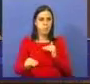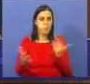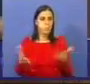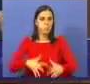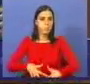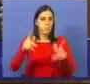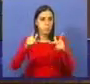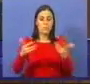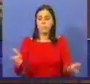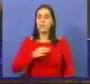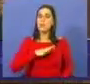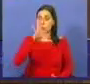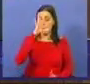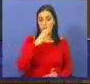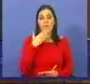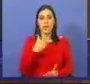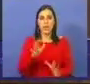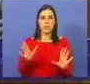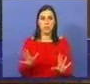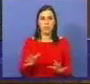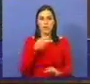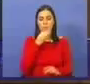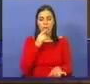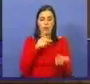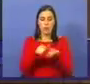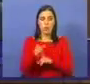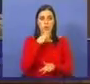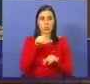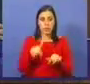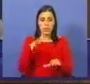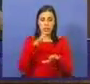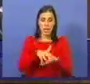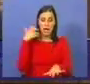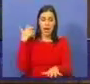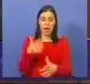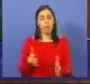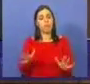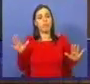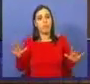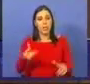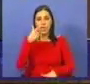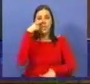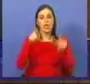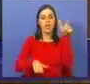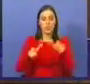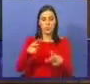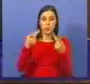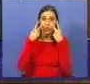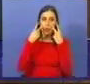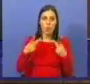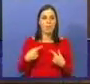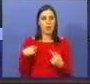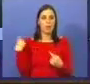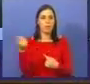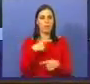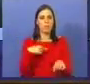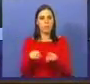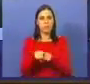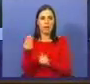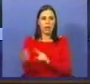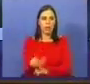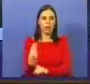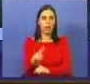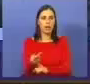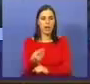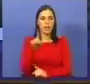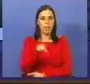Ministro, fará o favor de não tratar os deputados desta Assembleia e muito menos as pessoas todas que nos estão a ver como se fossem crianças